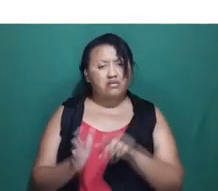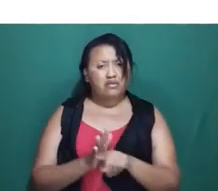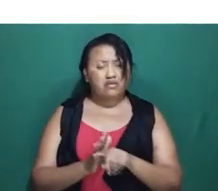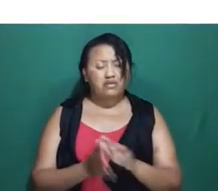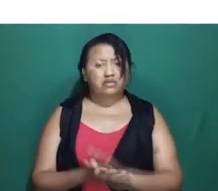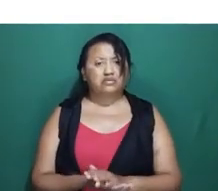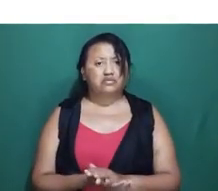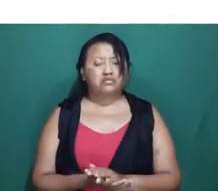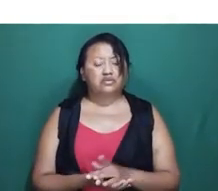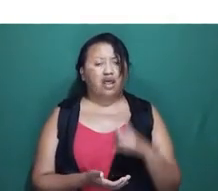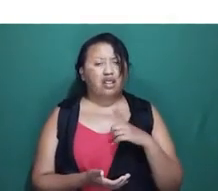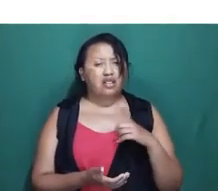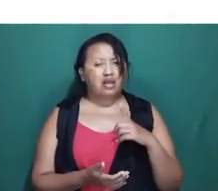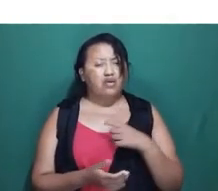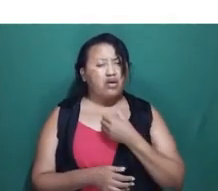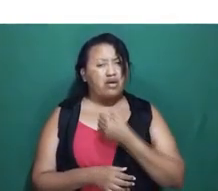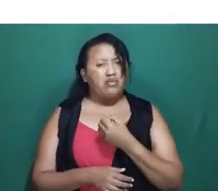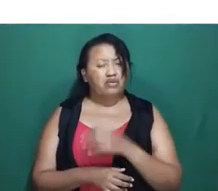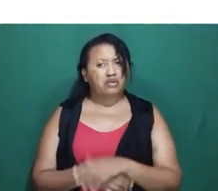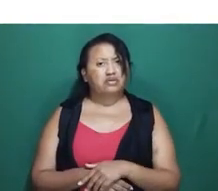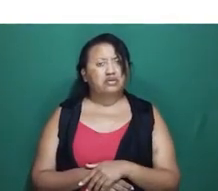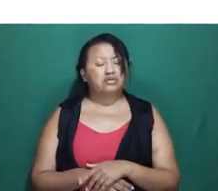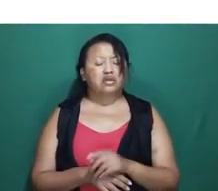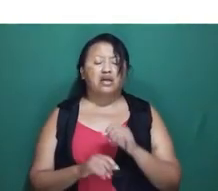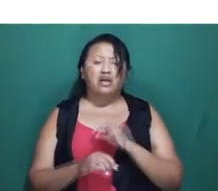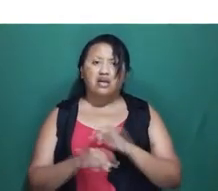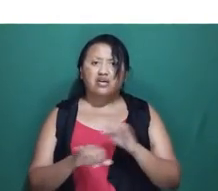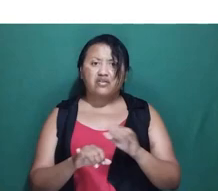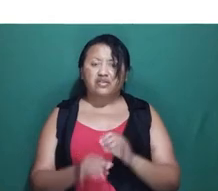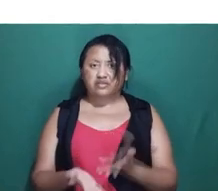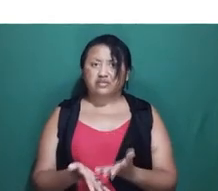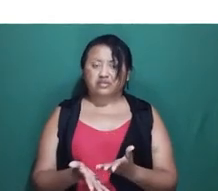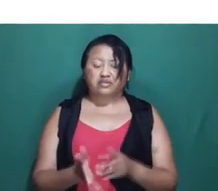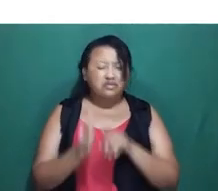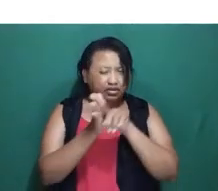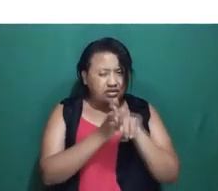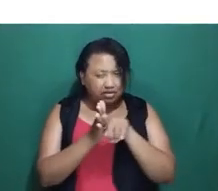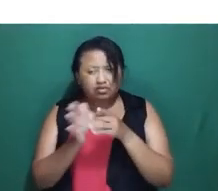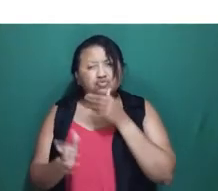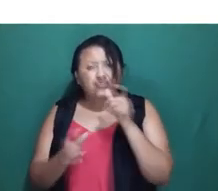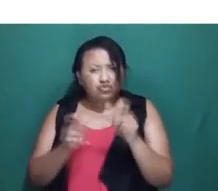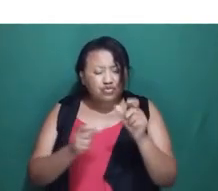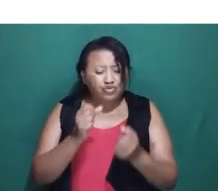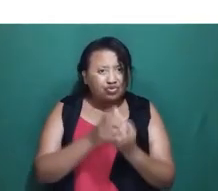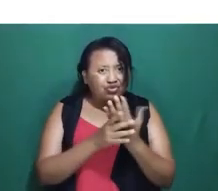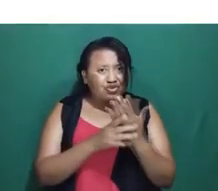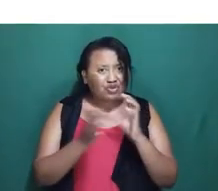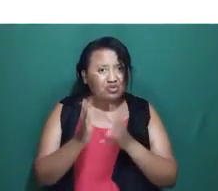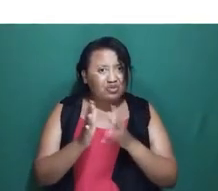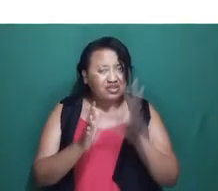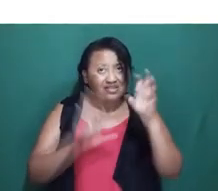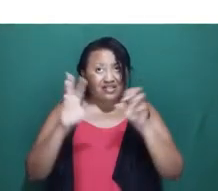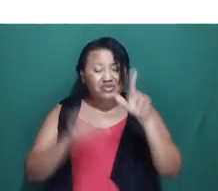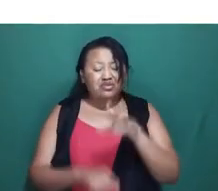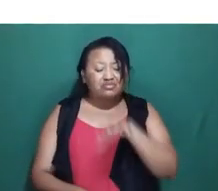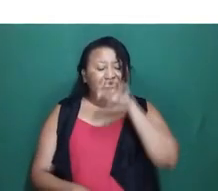né ela tem uma reportagem Aí é onde diz cientistas do governo finlandês criaram uma máquina que captura esse gás